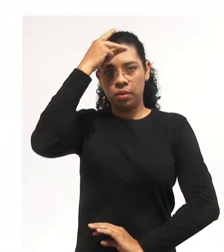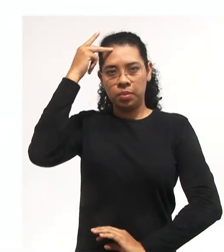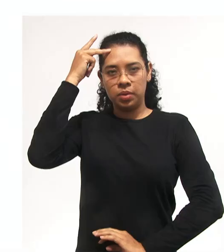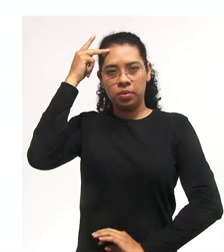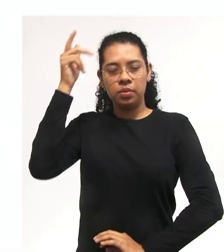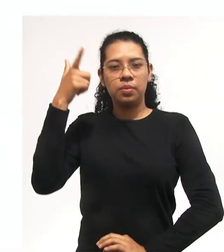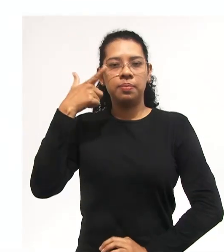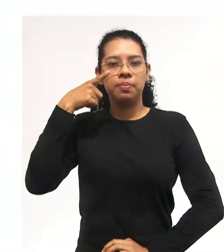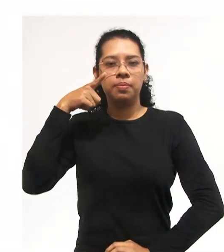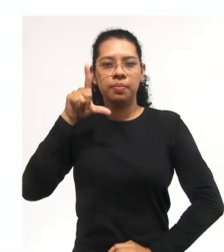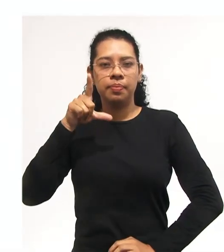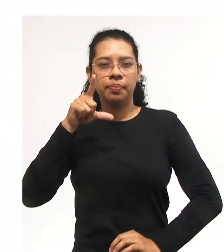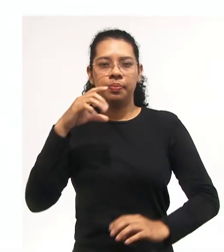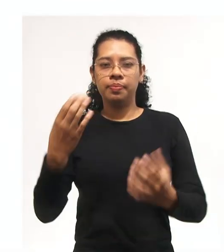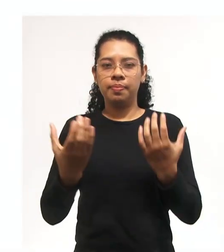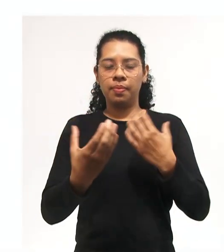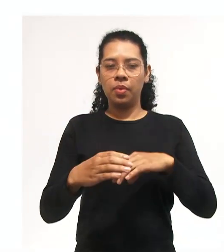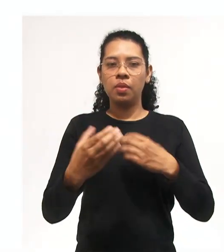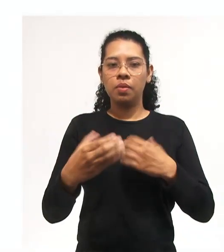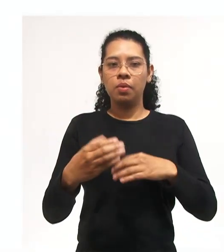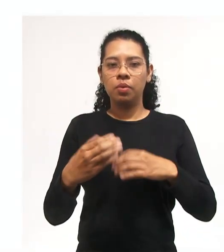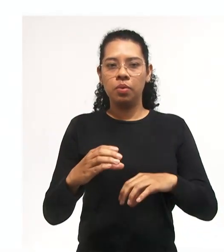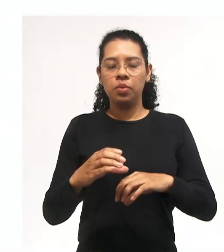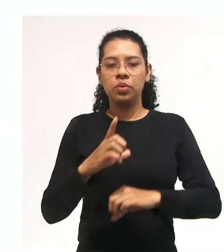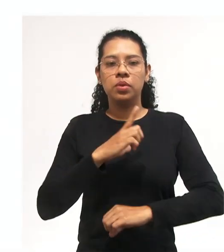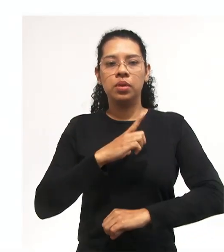concurso. Entretanto,